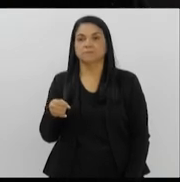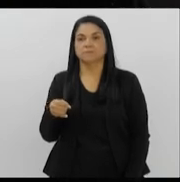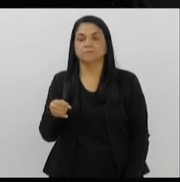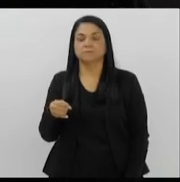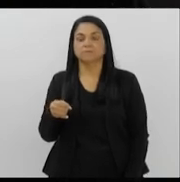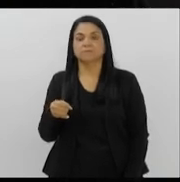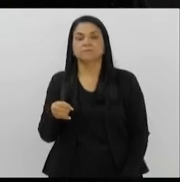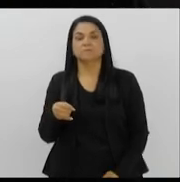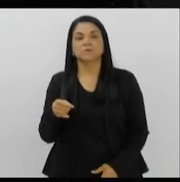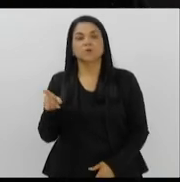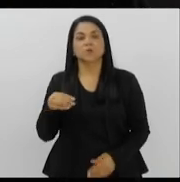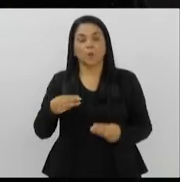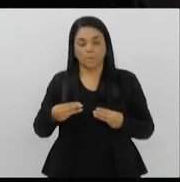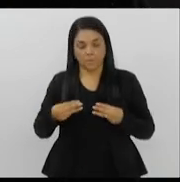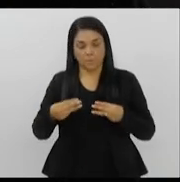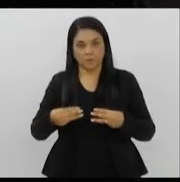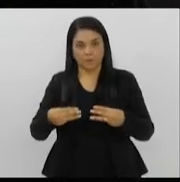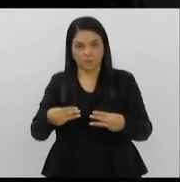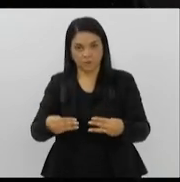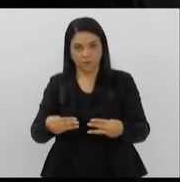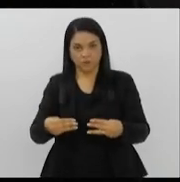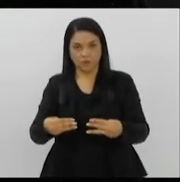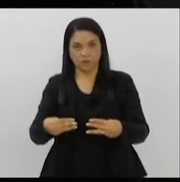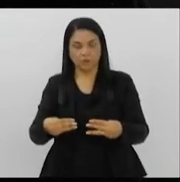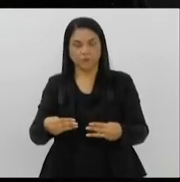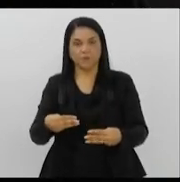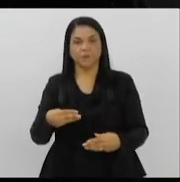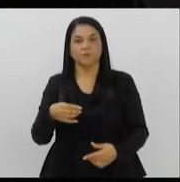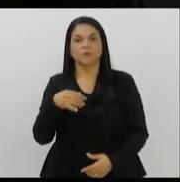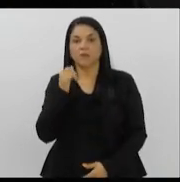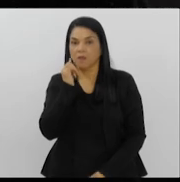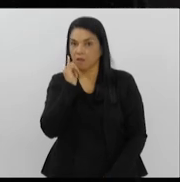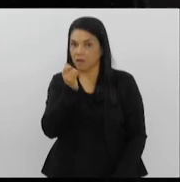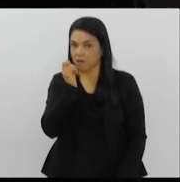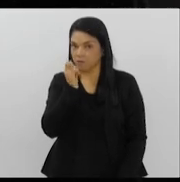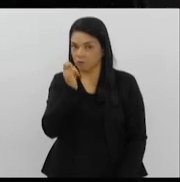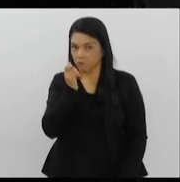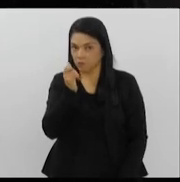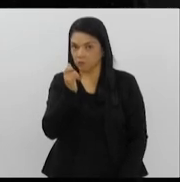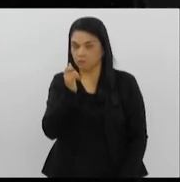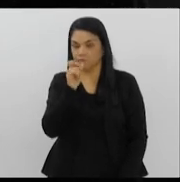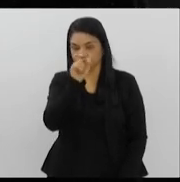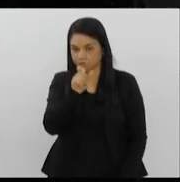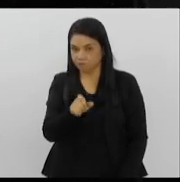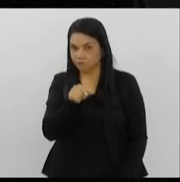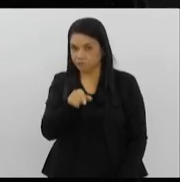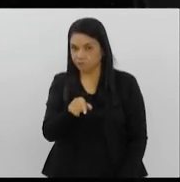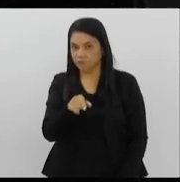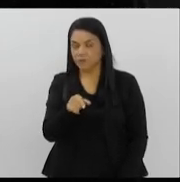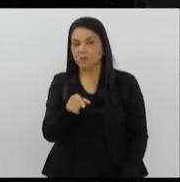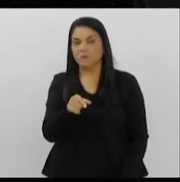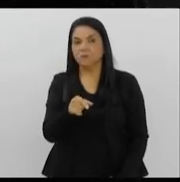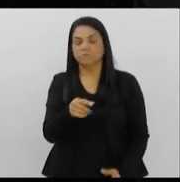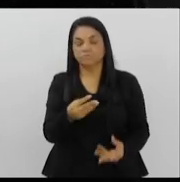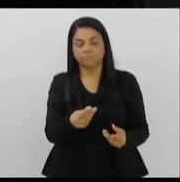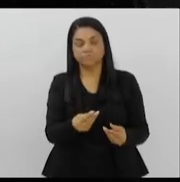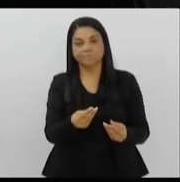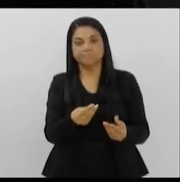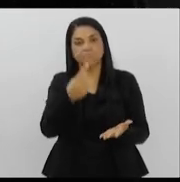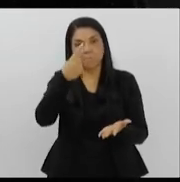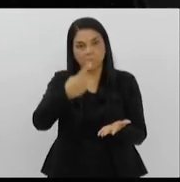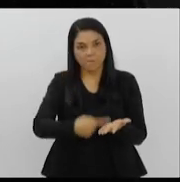com o ministro relator, para que eles nos concedam uma